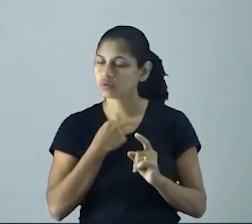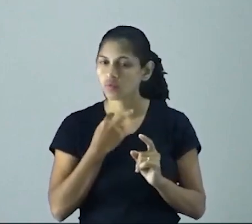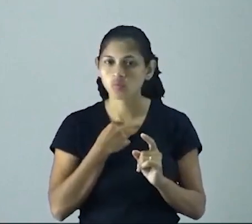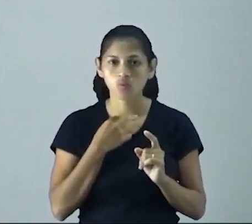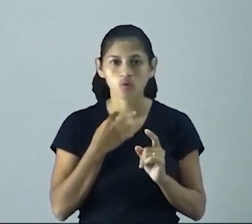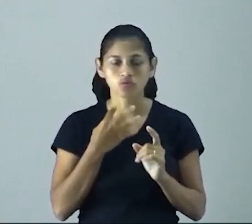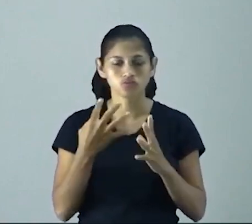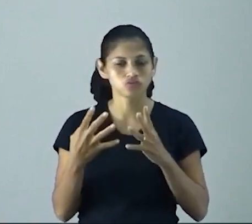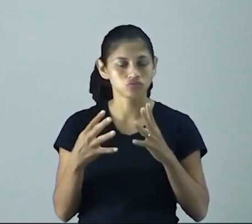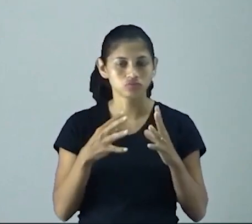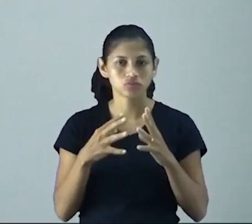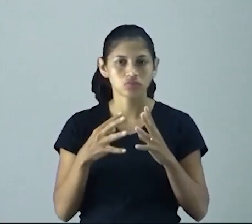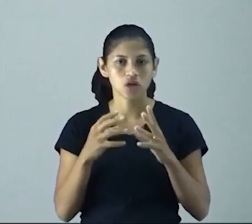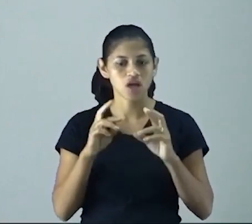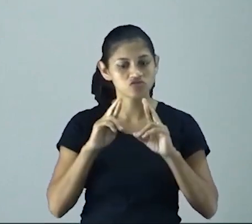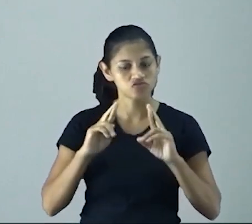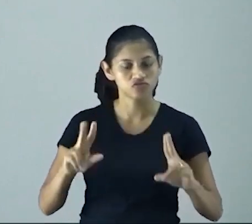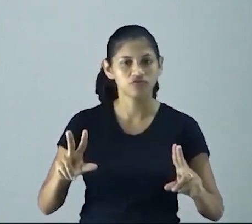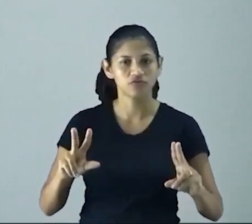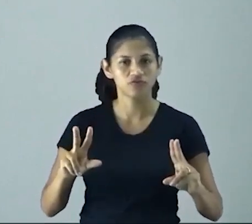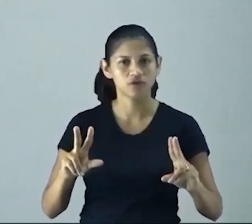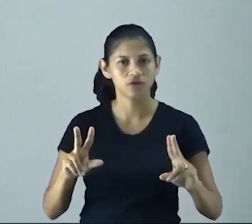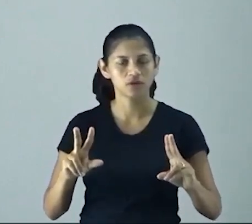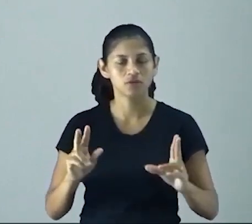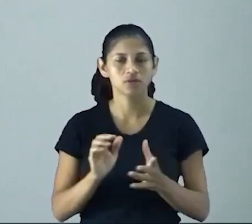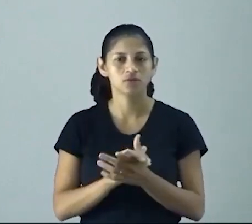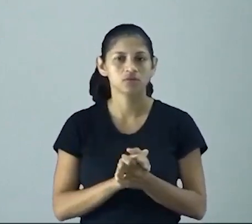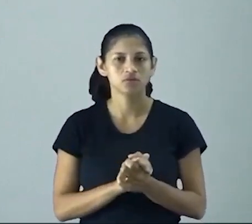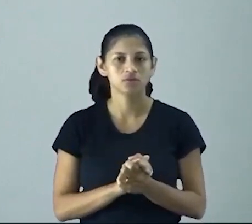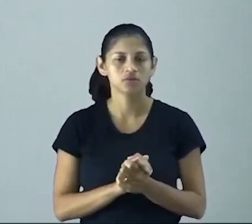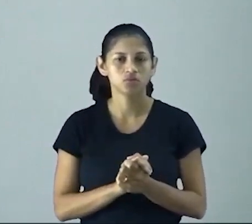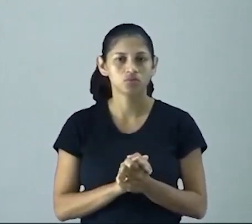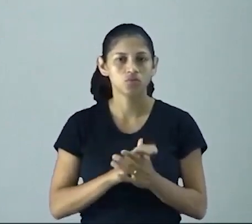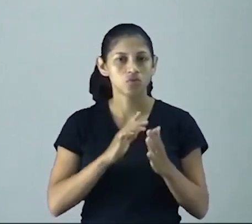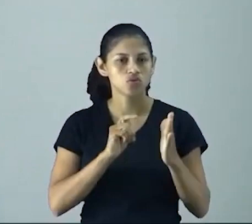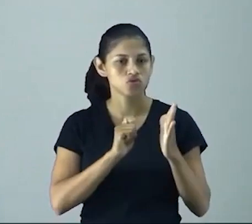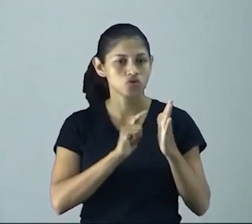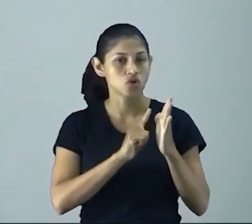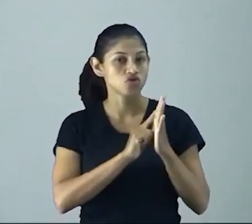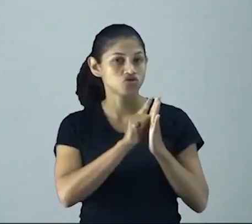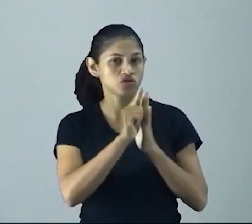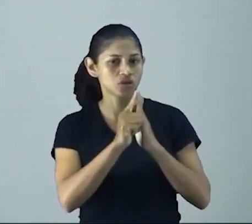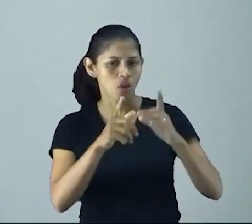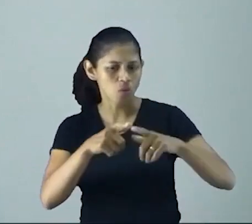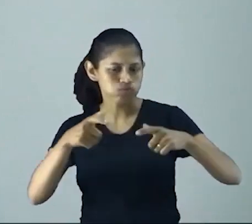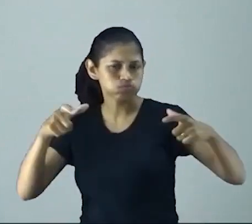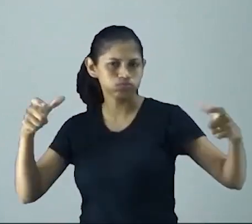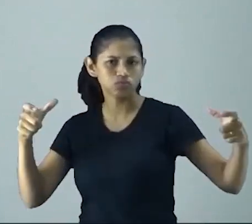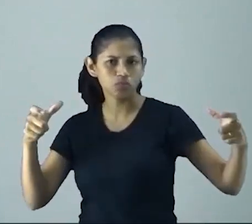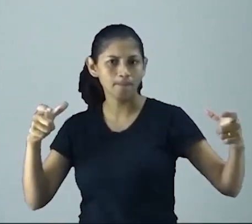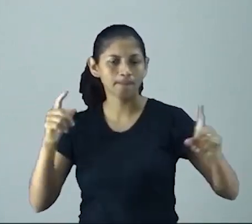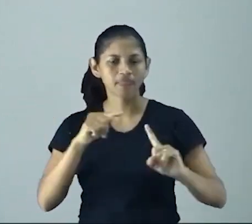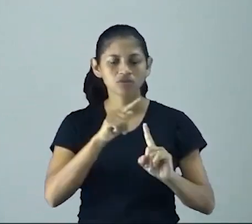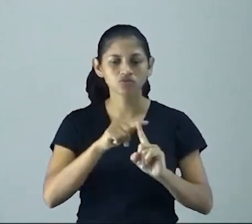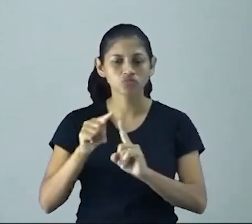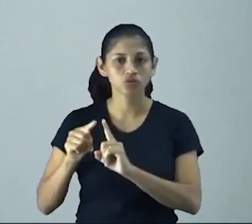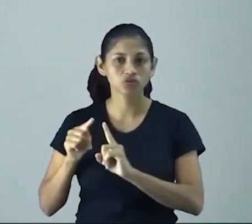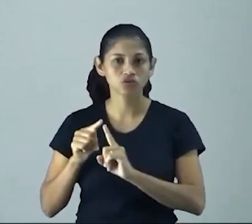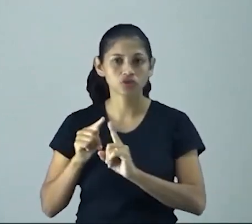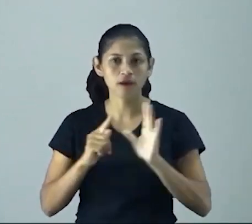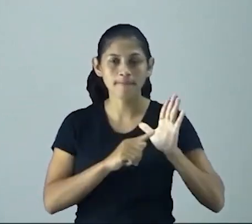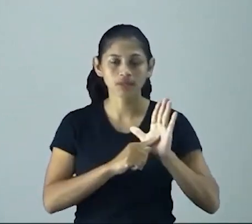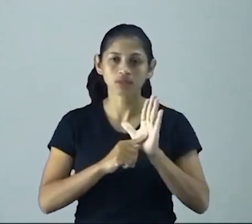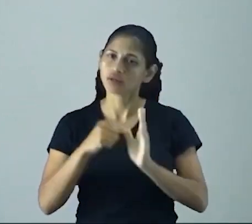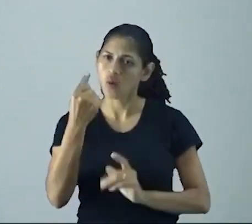podem apresentar um ou mais tipos de texto, tá bom? O gênero é algo já maior, né? E pode conter mais de um tipo